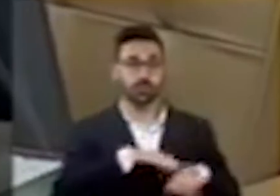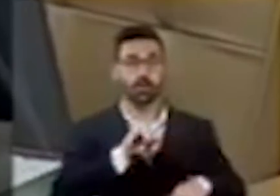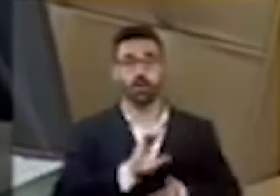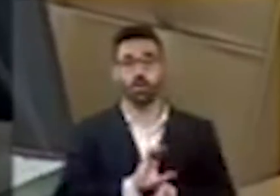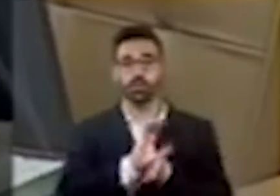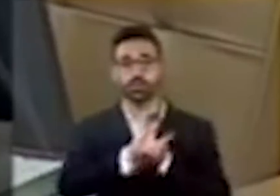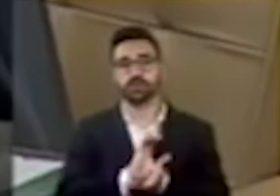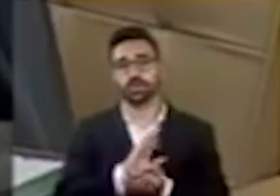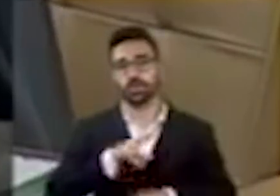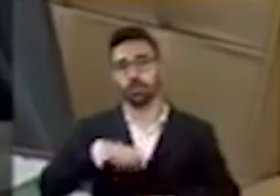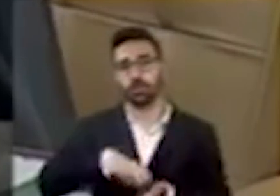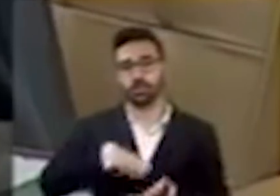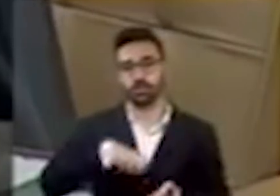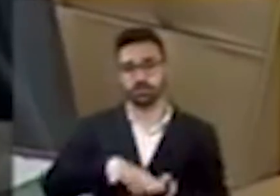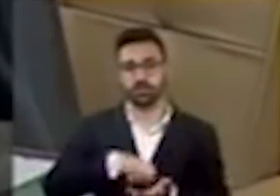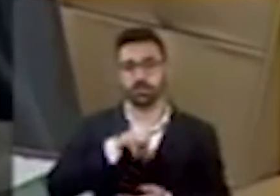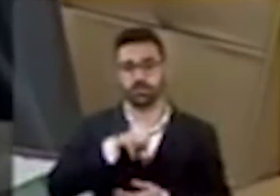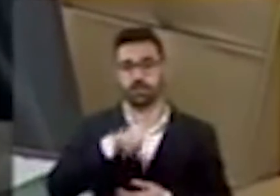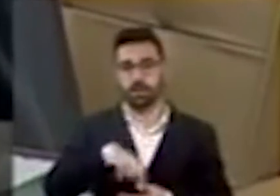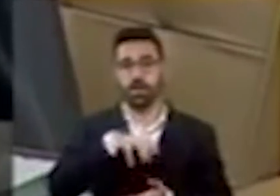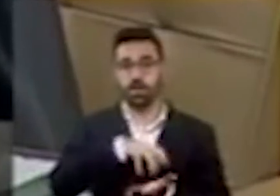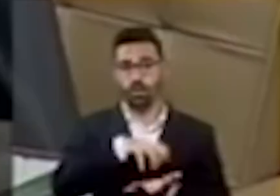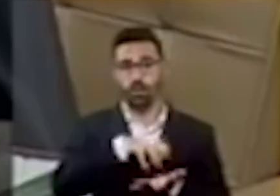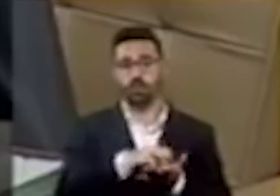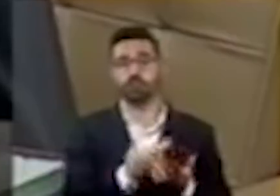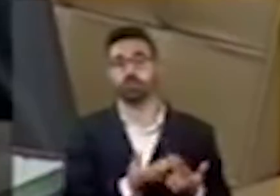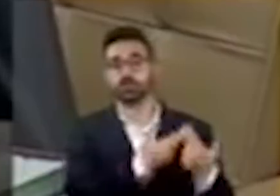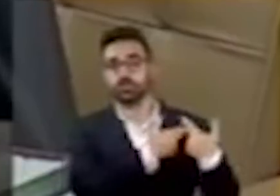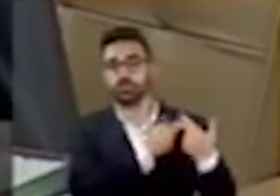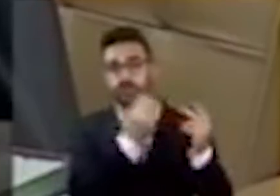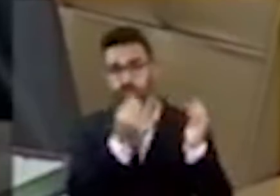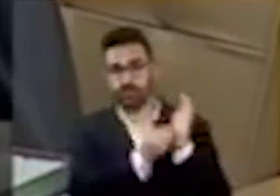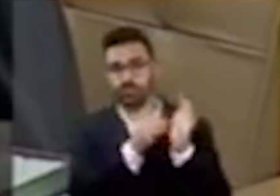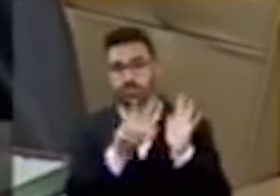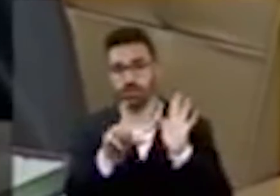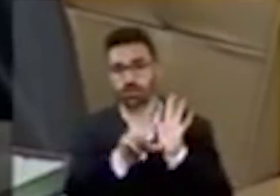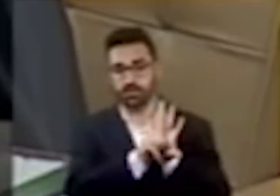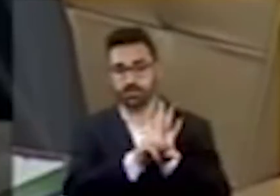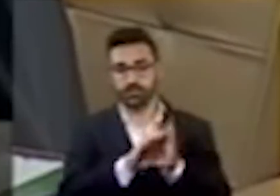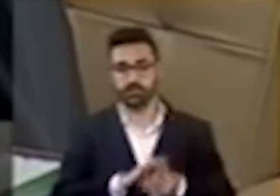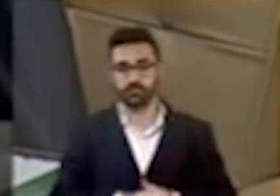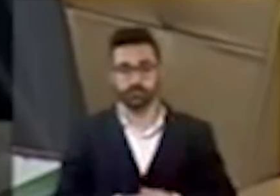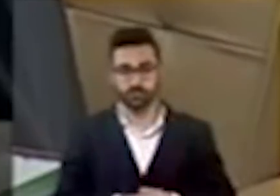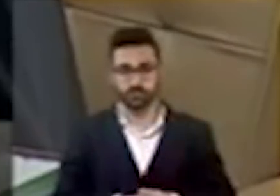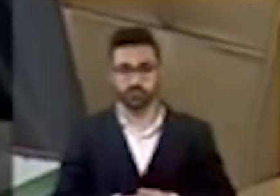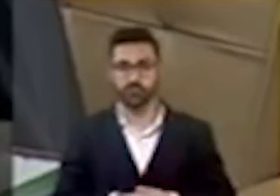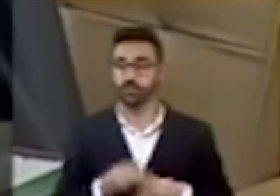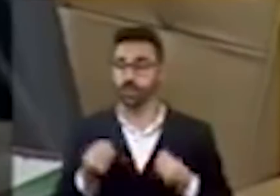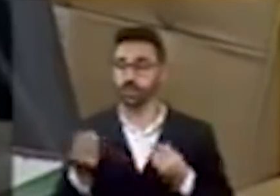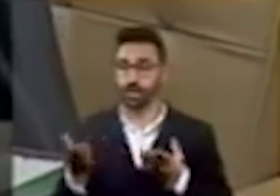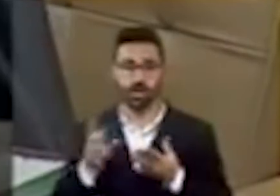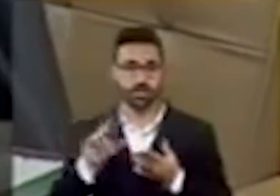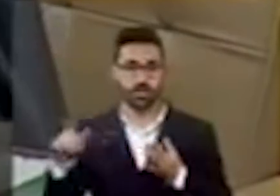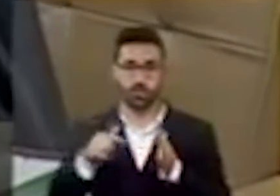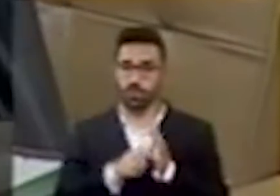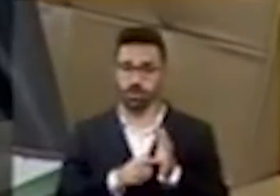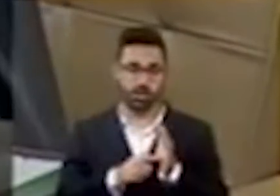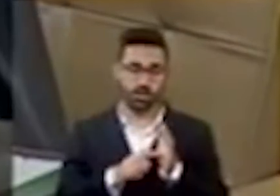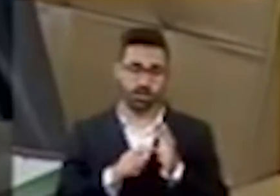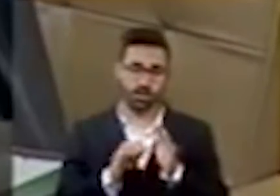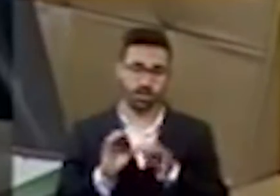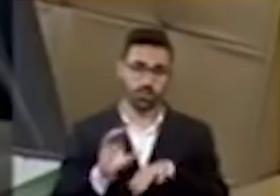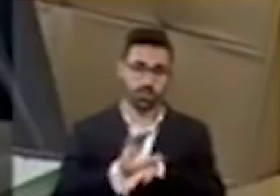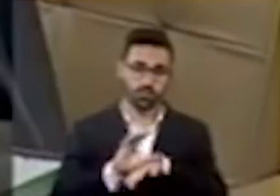que é o órgão instituído em lei de que fala o inciso. A graça não é referida na Constituição. Comutar